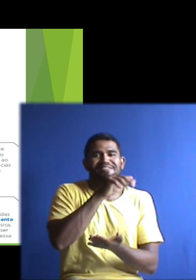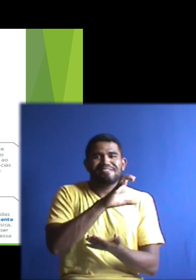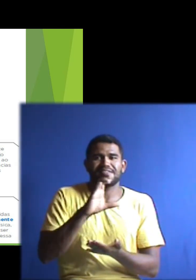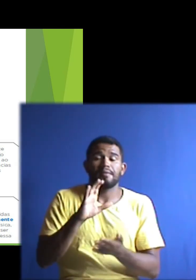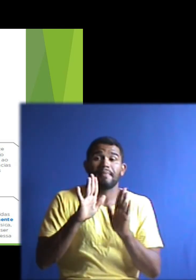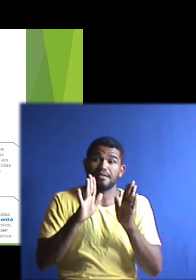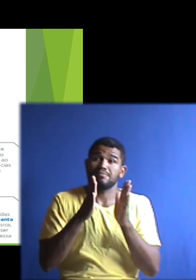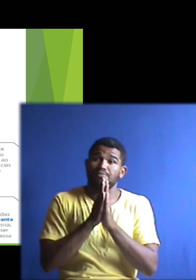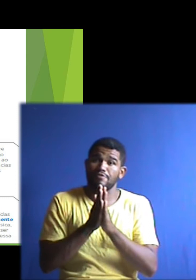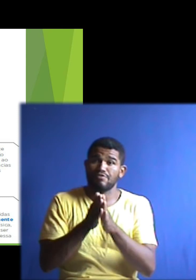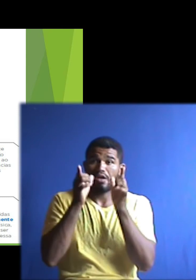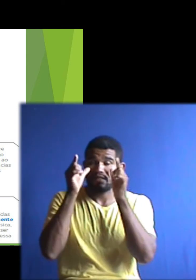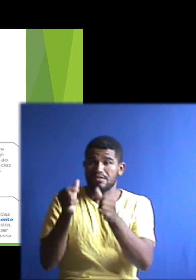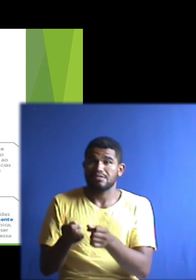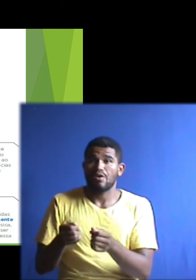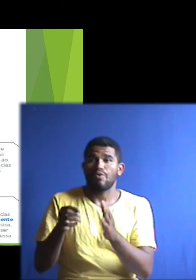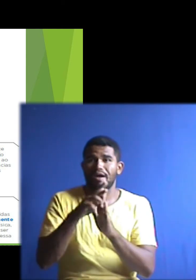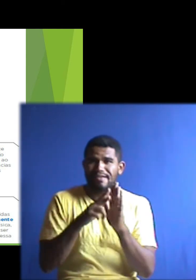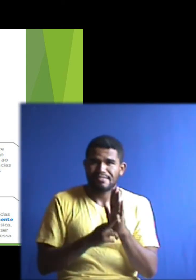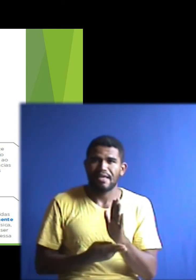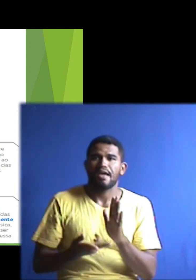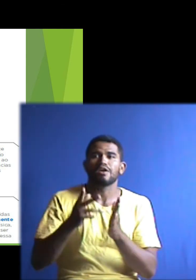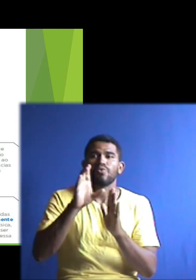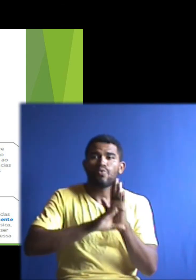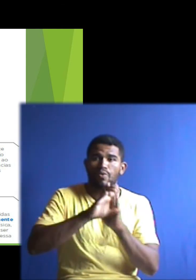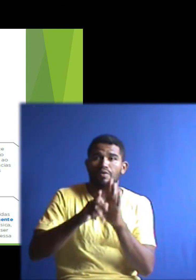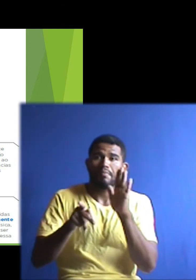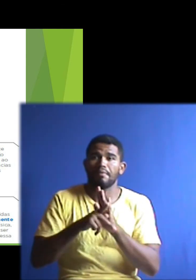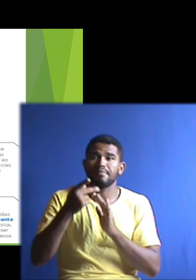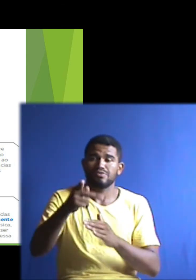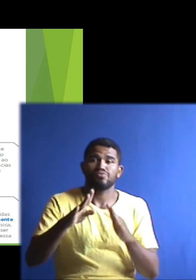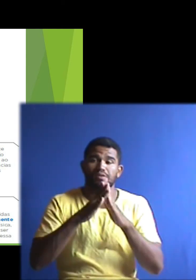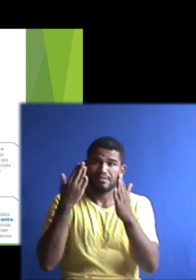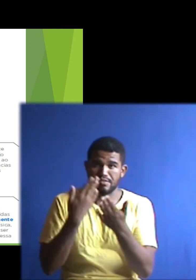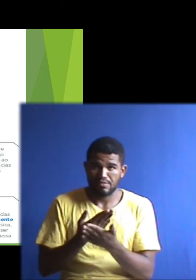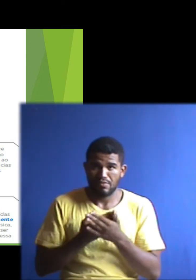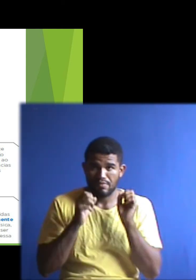seu município ou a sua escola organizaram aí, tá bom? Para o seu trabalho.